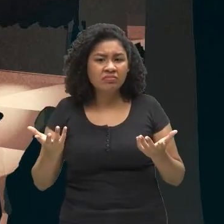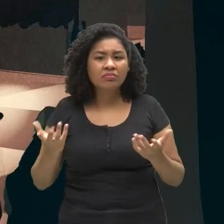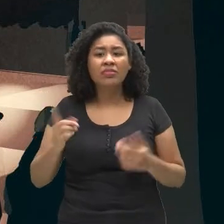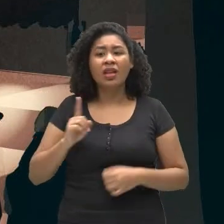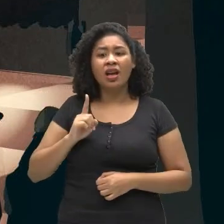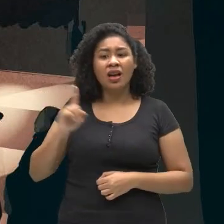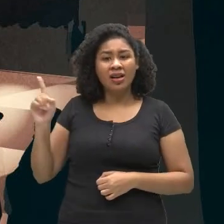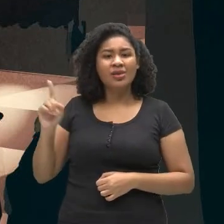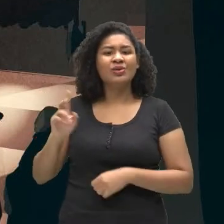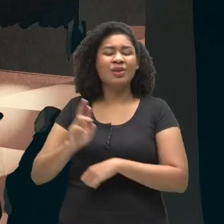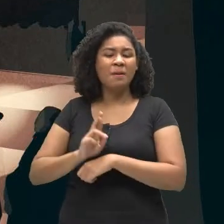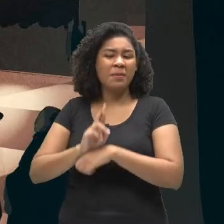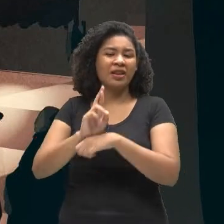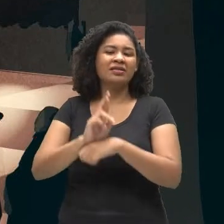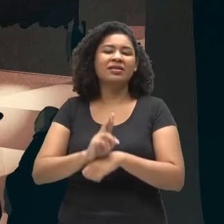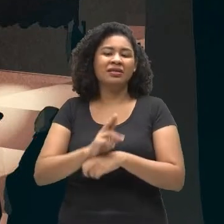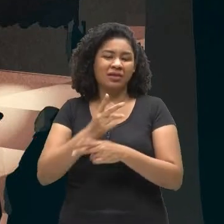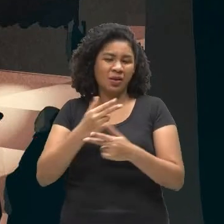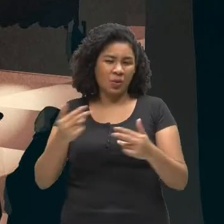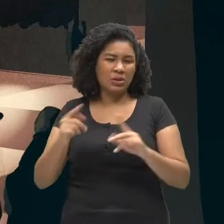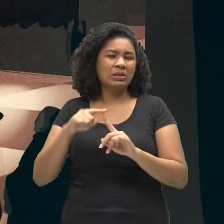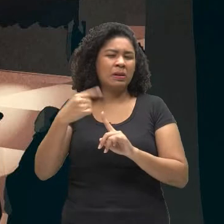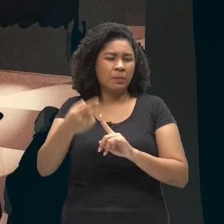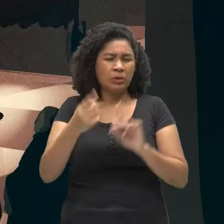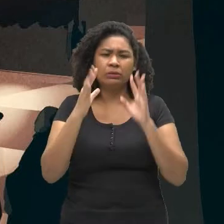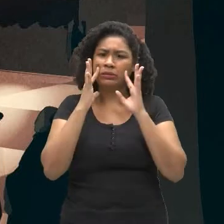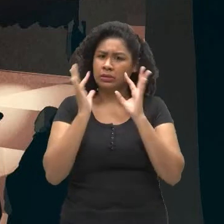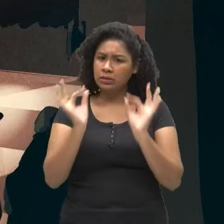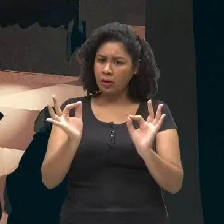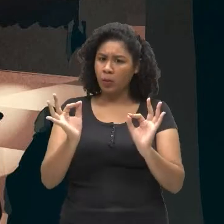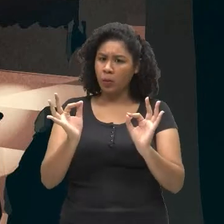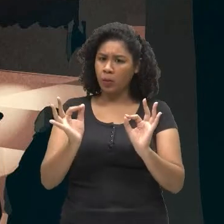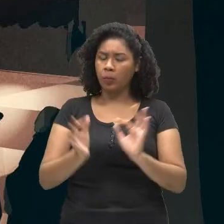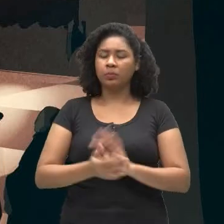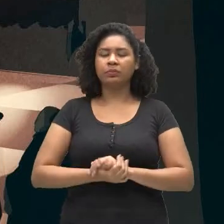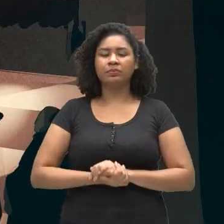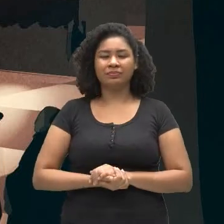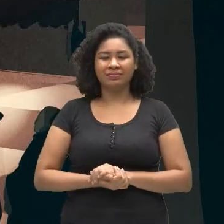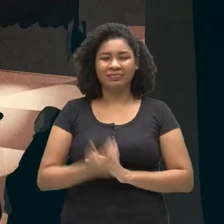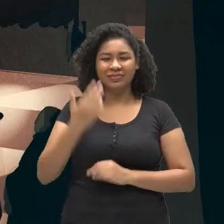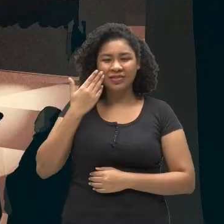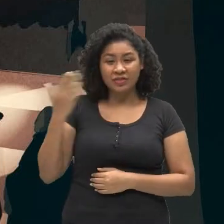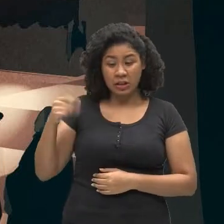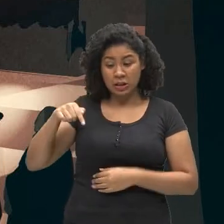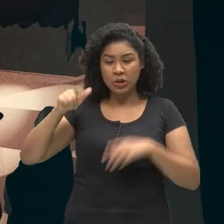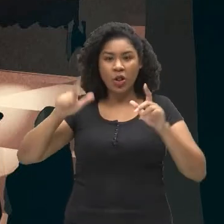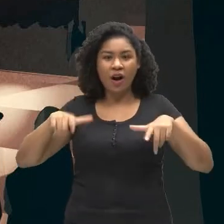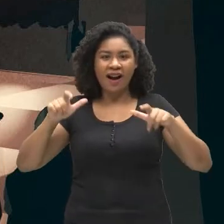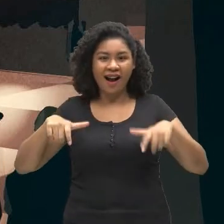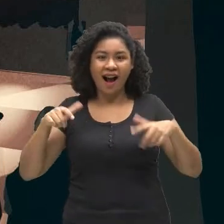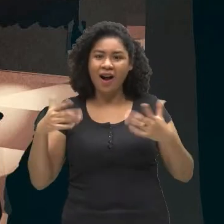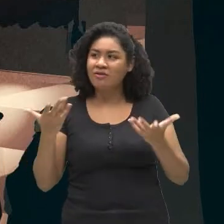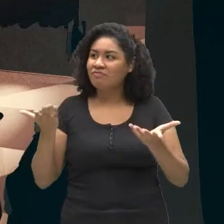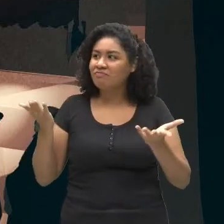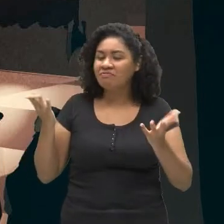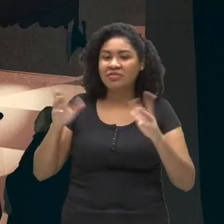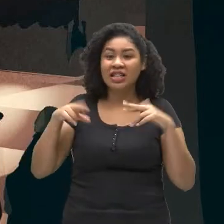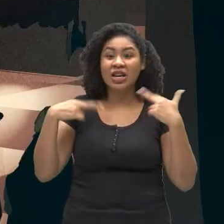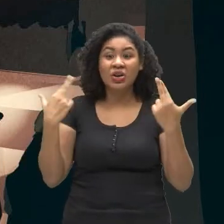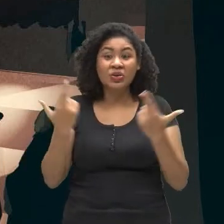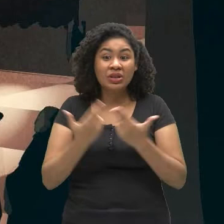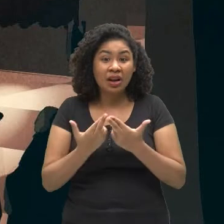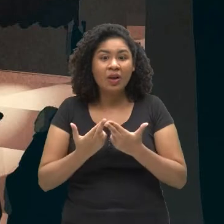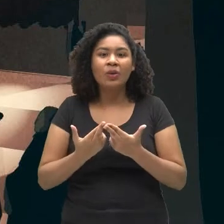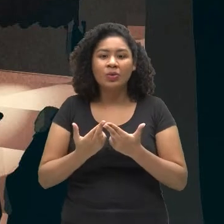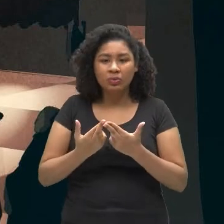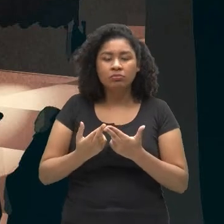para nós posteriormente, vocês podem ficar atentos, tá? Então aqui foi nesse salão, todo mundo reunido, eles vão se reunir em